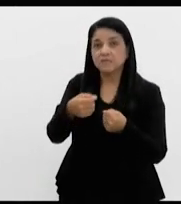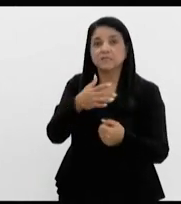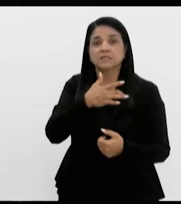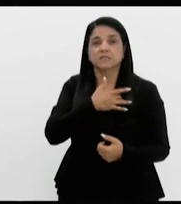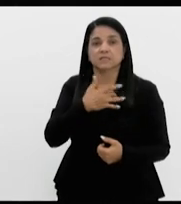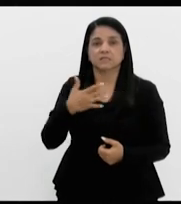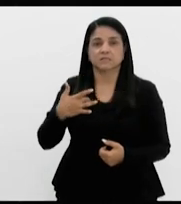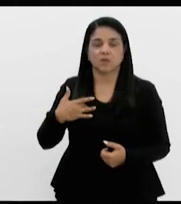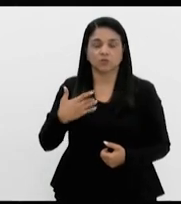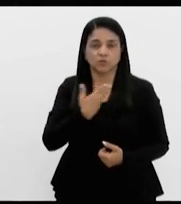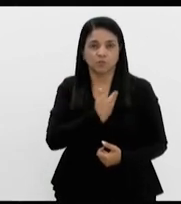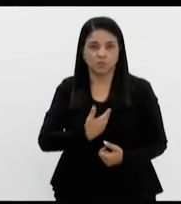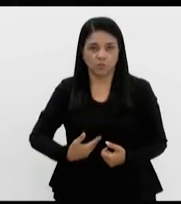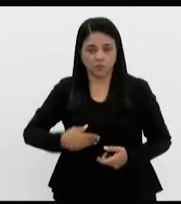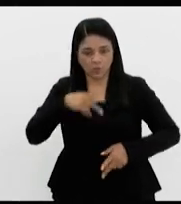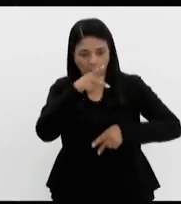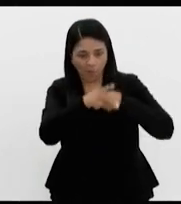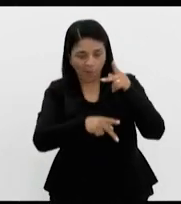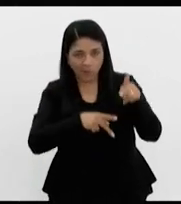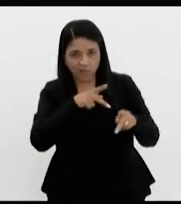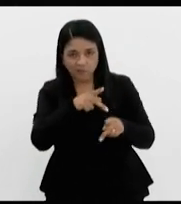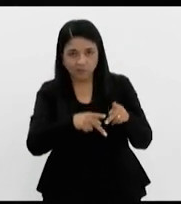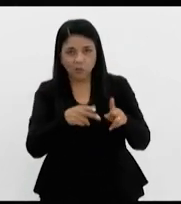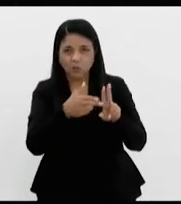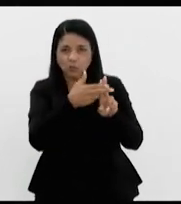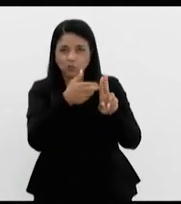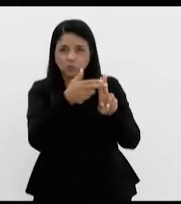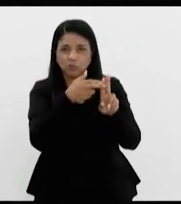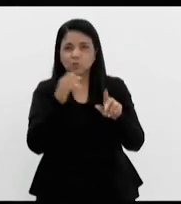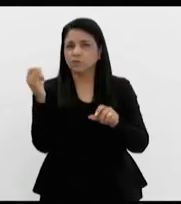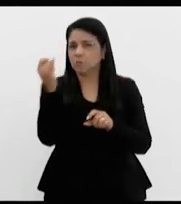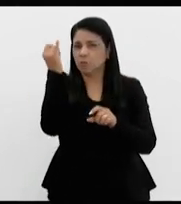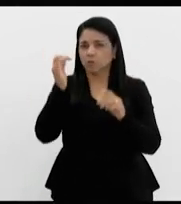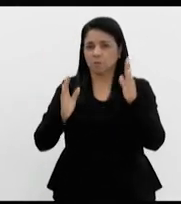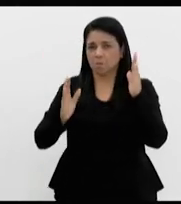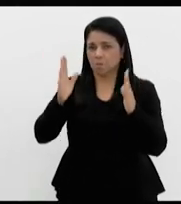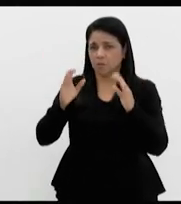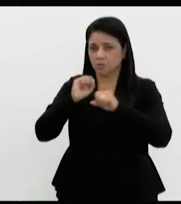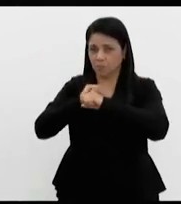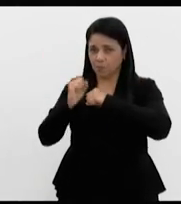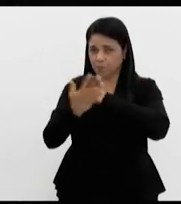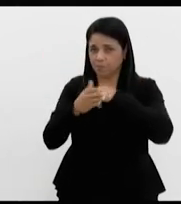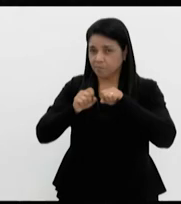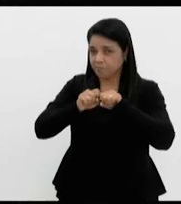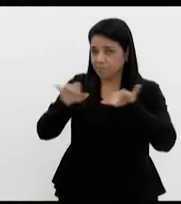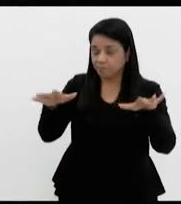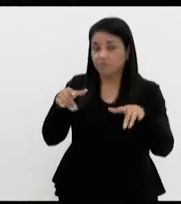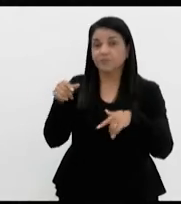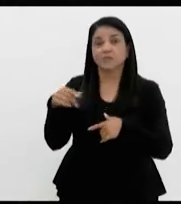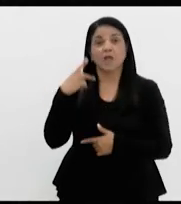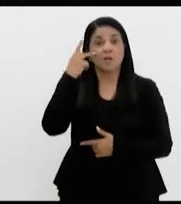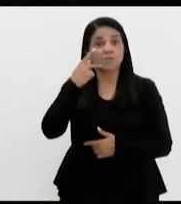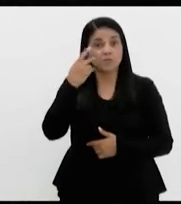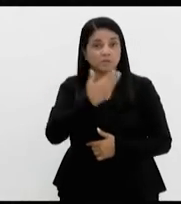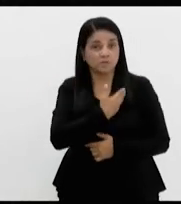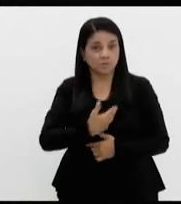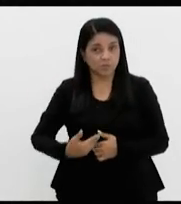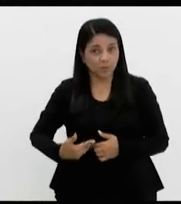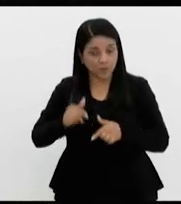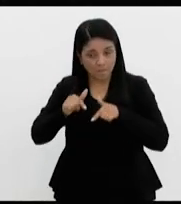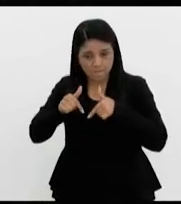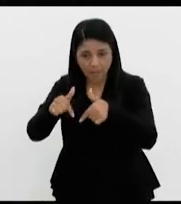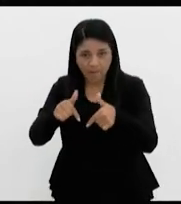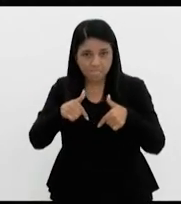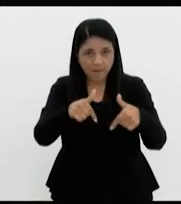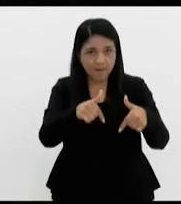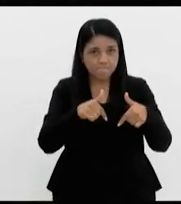povo. O quanto o SUS foi importante na época da pandemia. Então, toda política pública que a gente quer ver